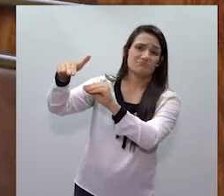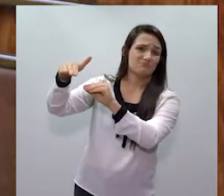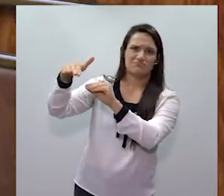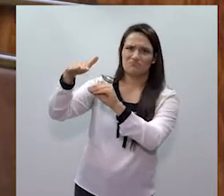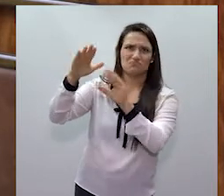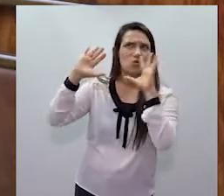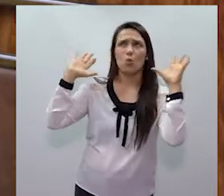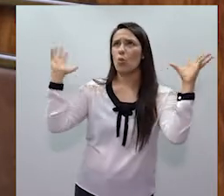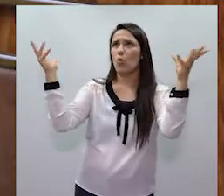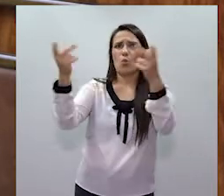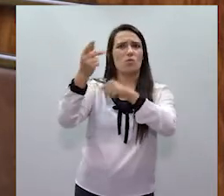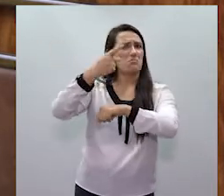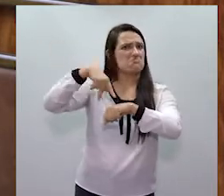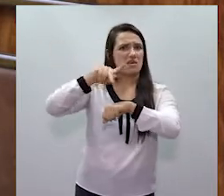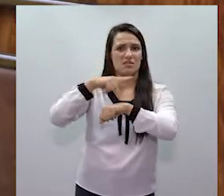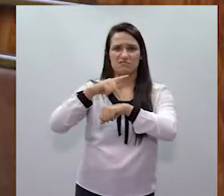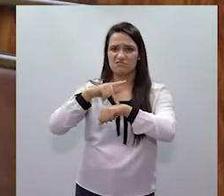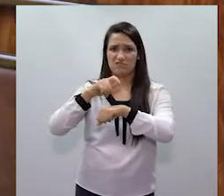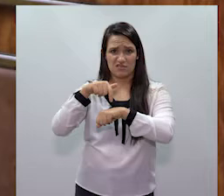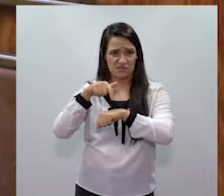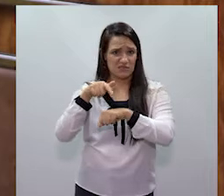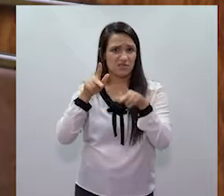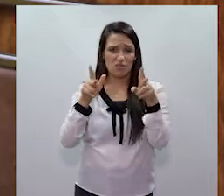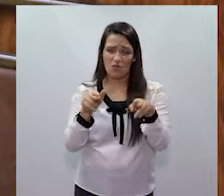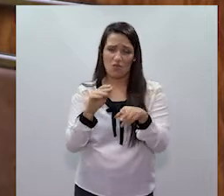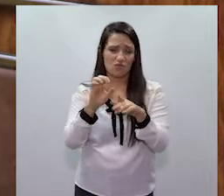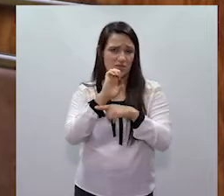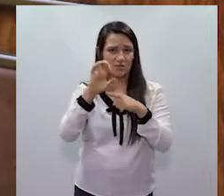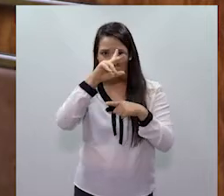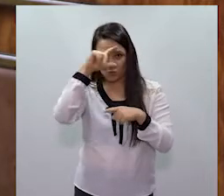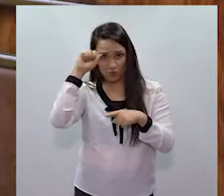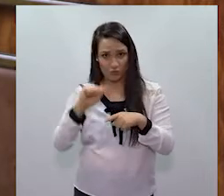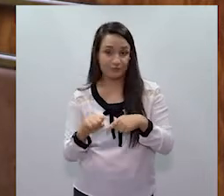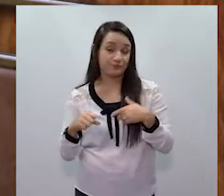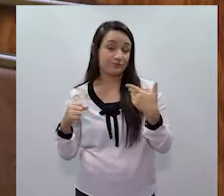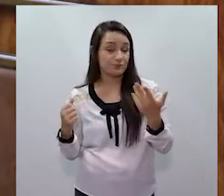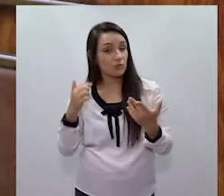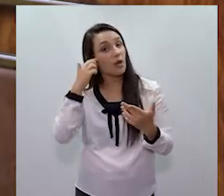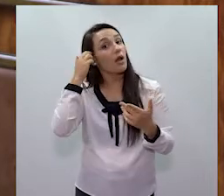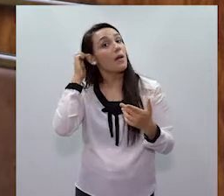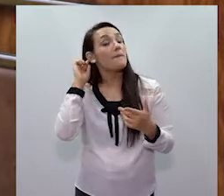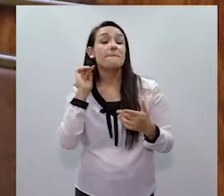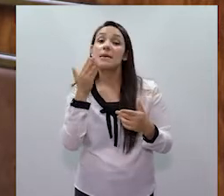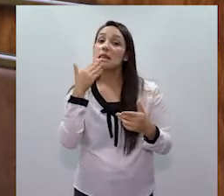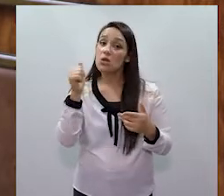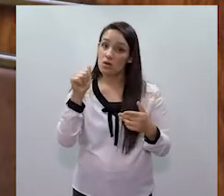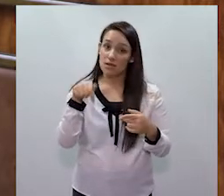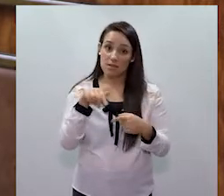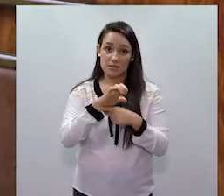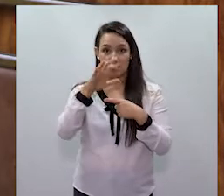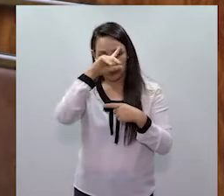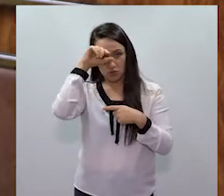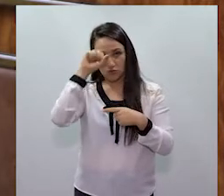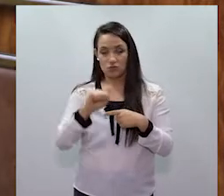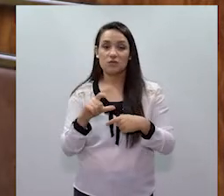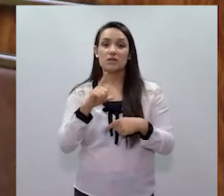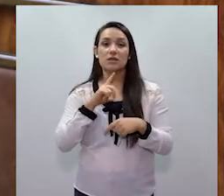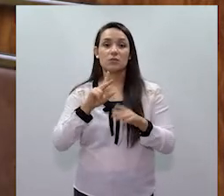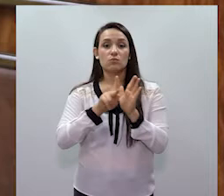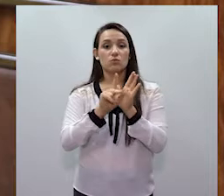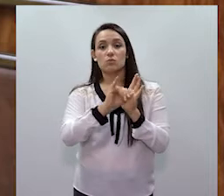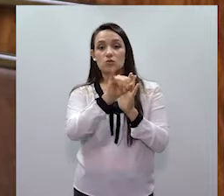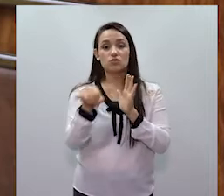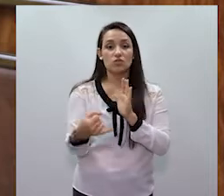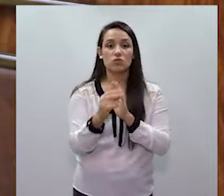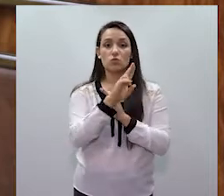em todo o país, não é diferente no Mato Grosso do Sul. Aqui no nosso estado, nós temos uma vantagem, que é o projeto Padrinho, que